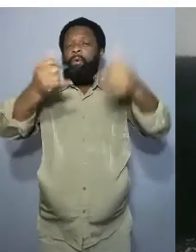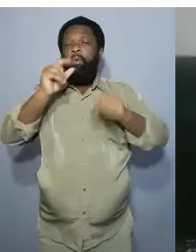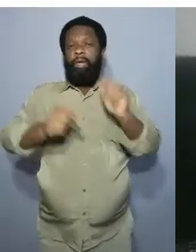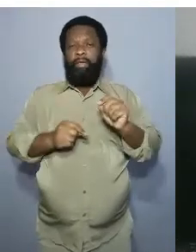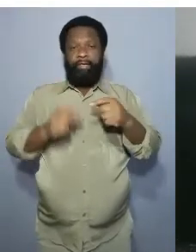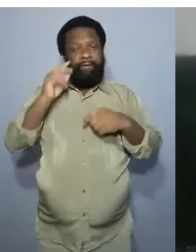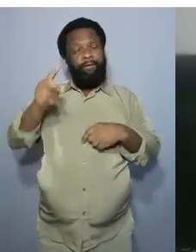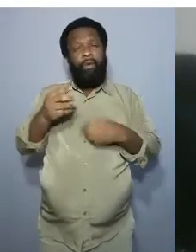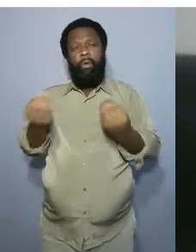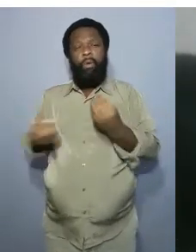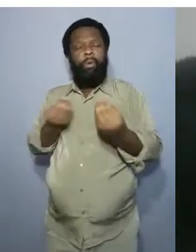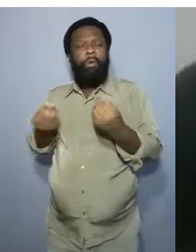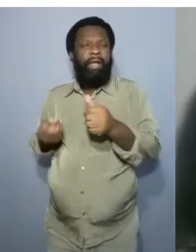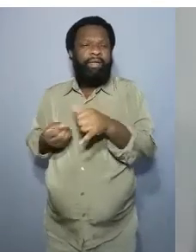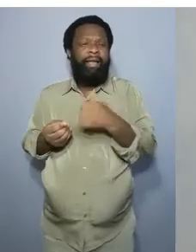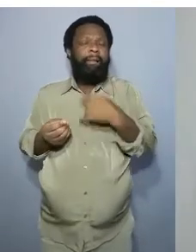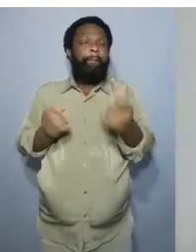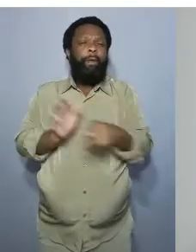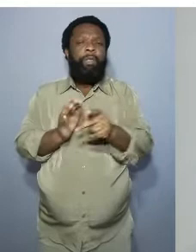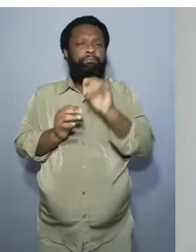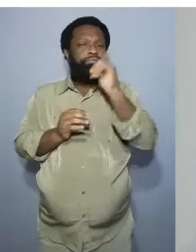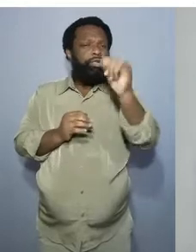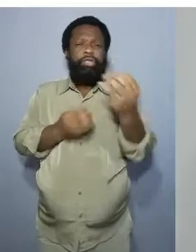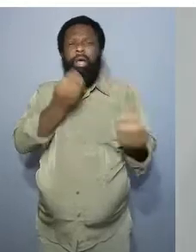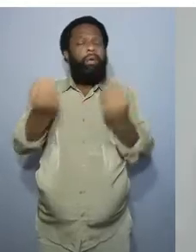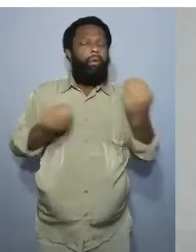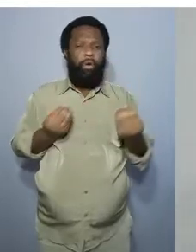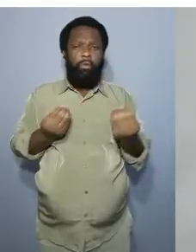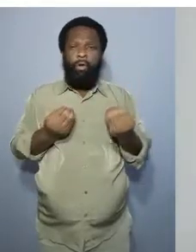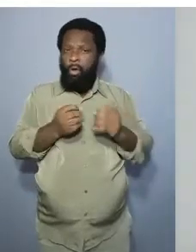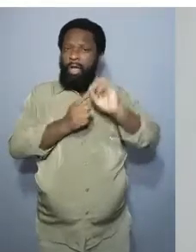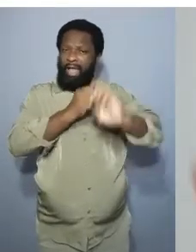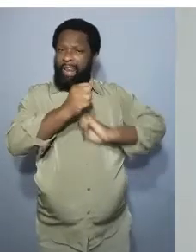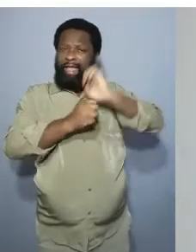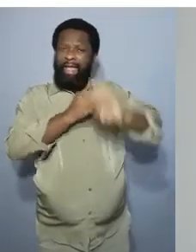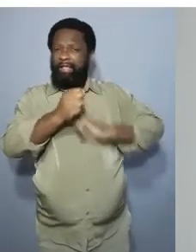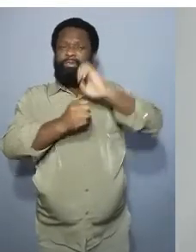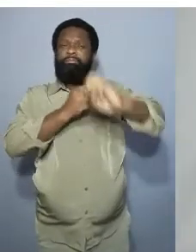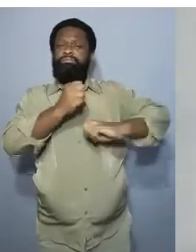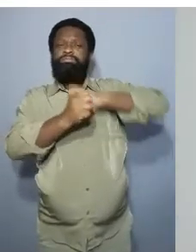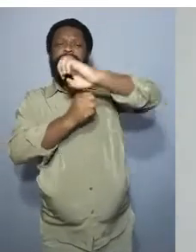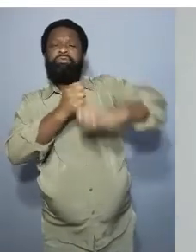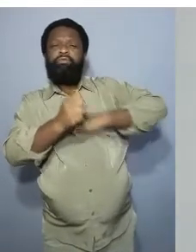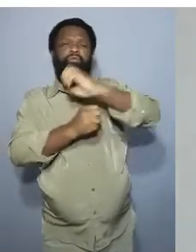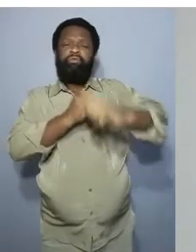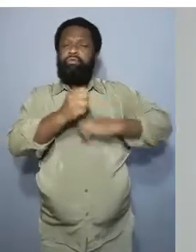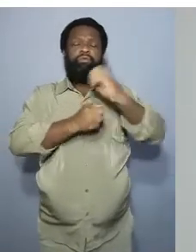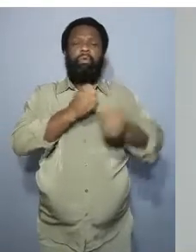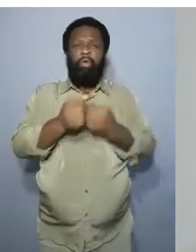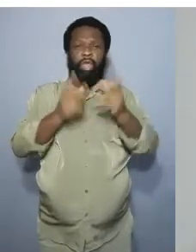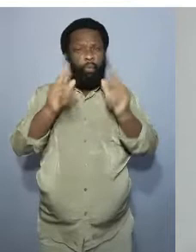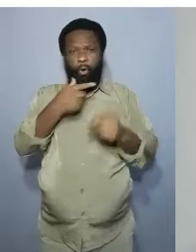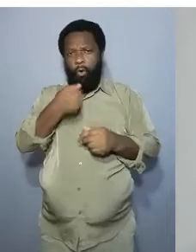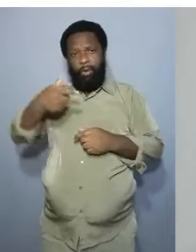que ele falou, pessoal? Como que seria essa questão da energia? O elétron ele estaria circulando em movimento circular